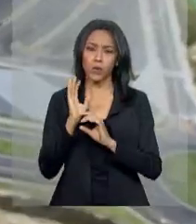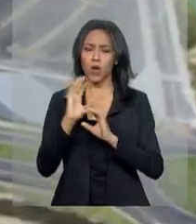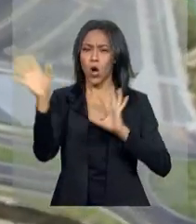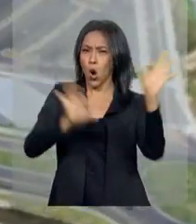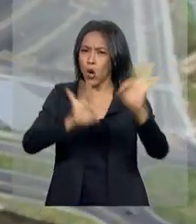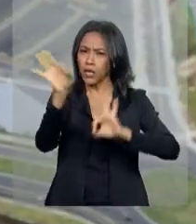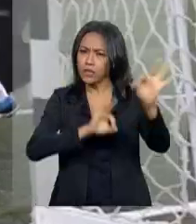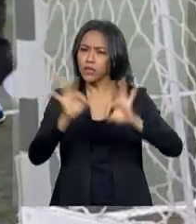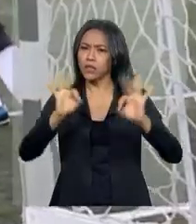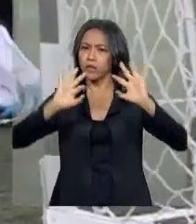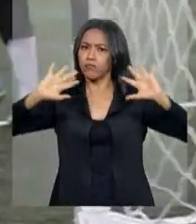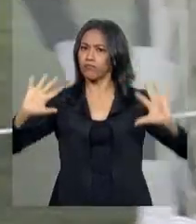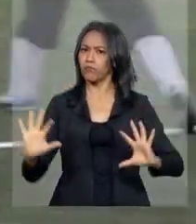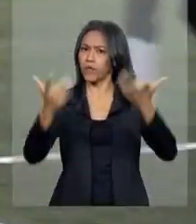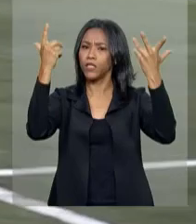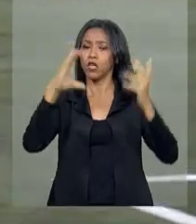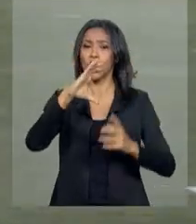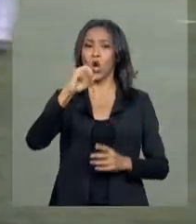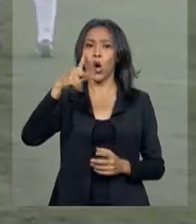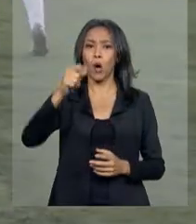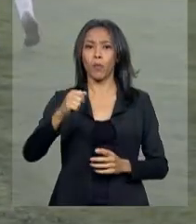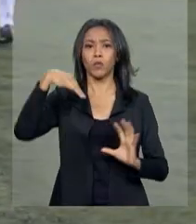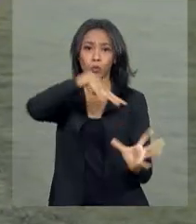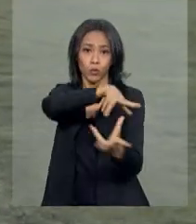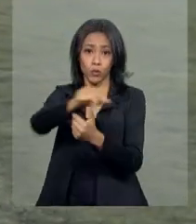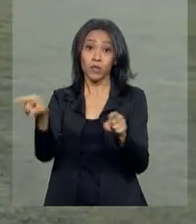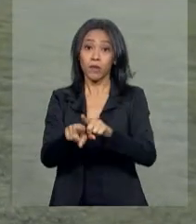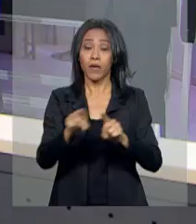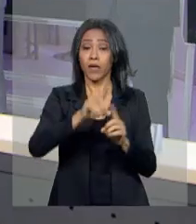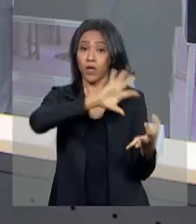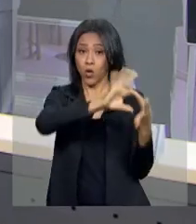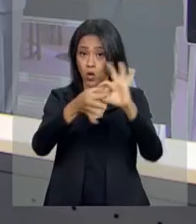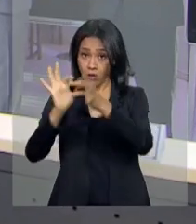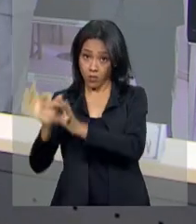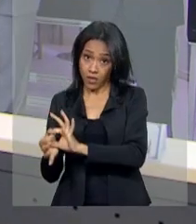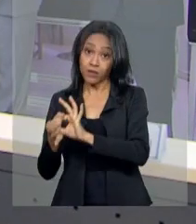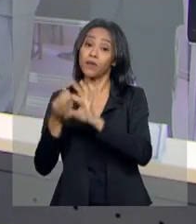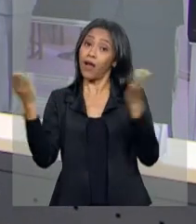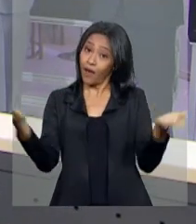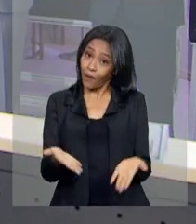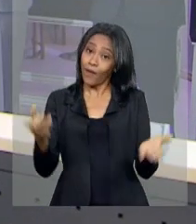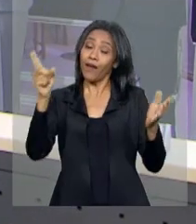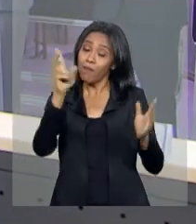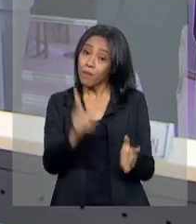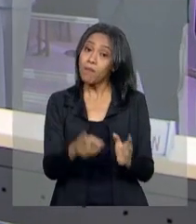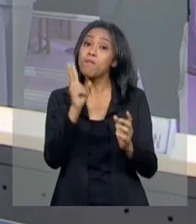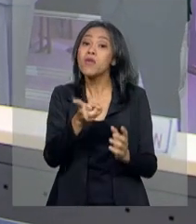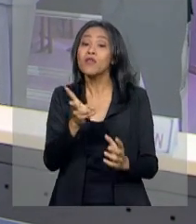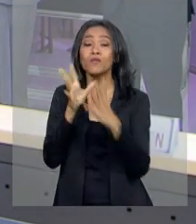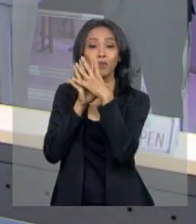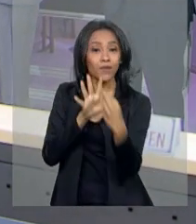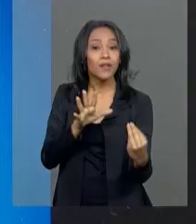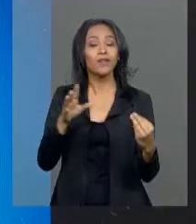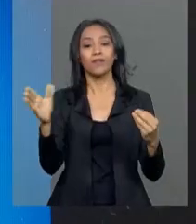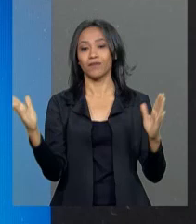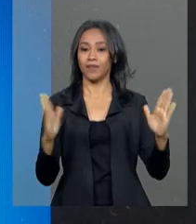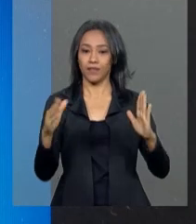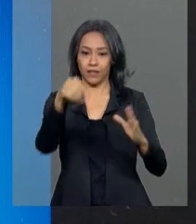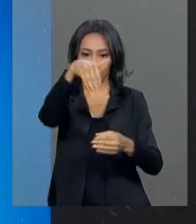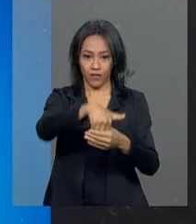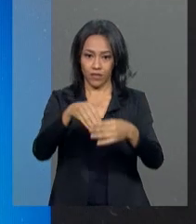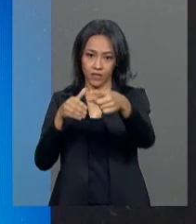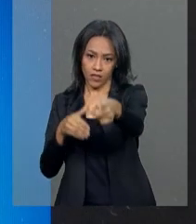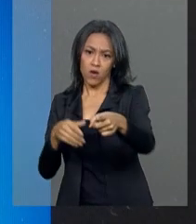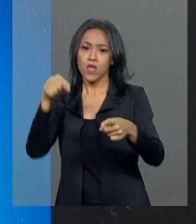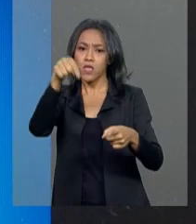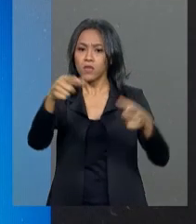eventos como Copa do Mundo e Olimpíadas está agora a serviço das eleições. Nesta sala, em Brasília, funciona o Centro